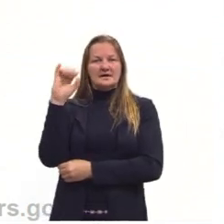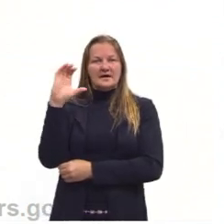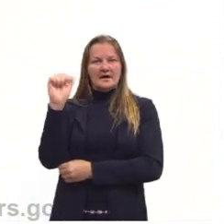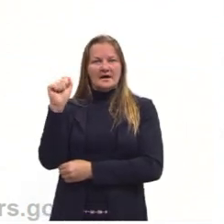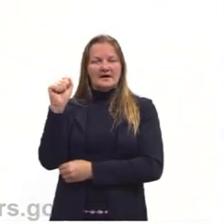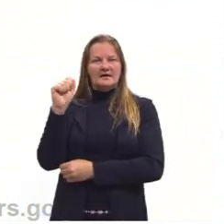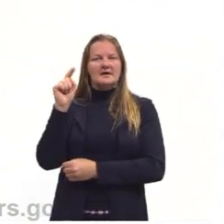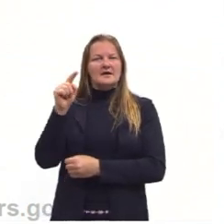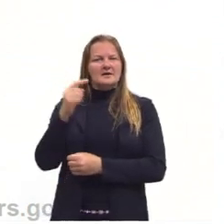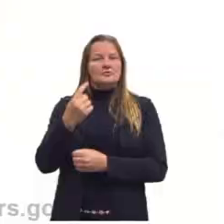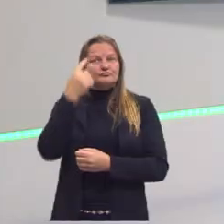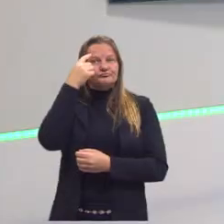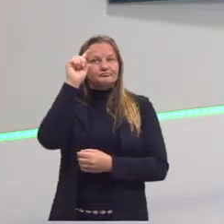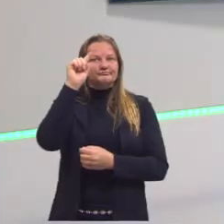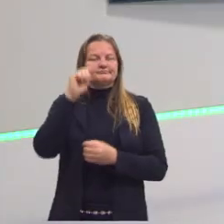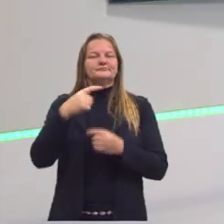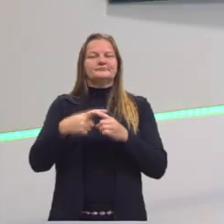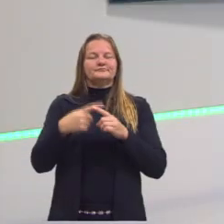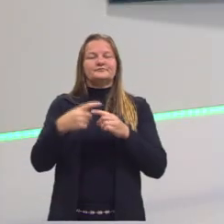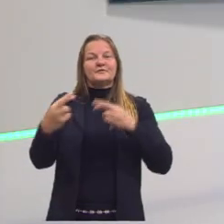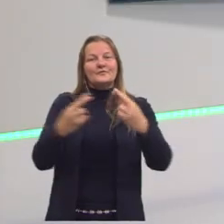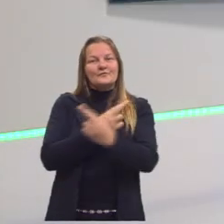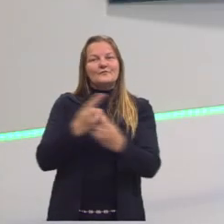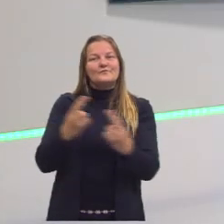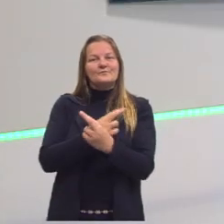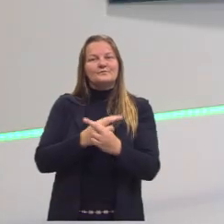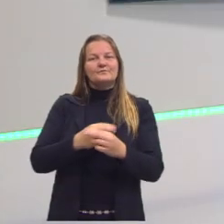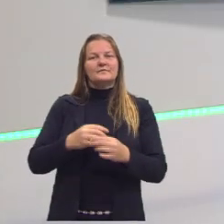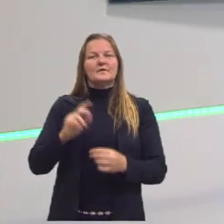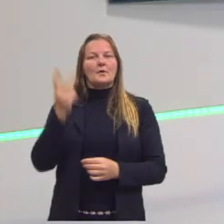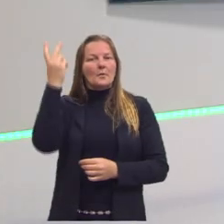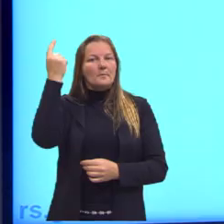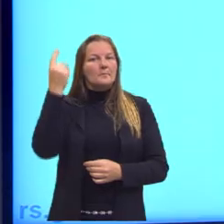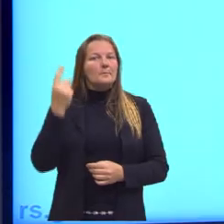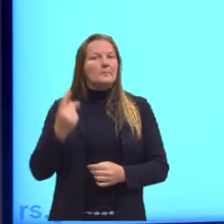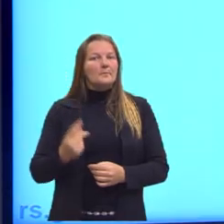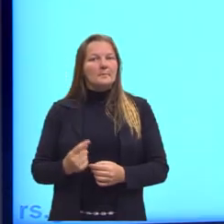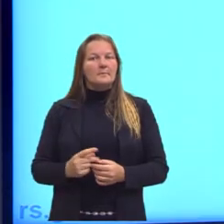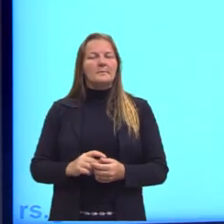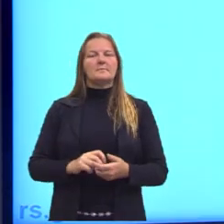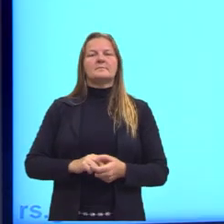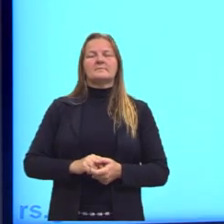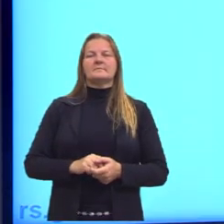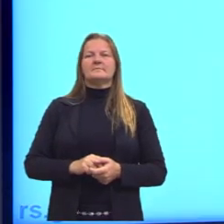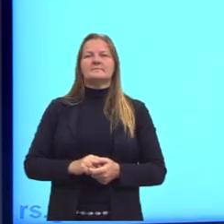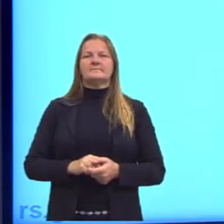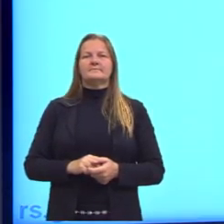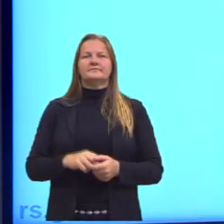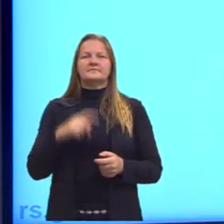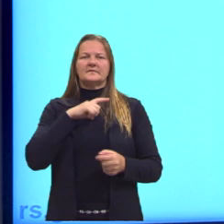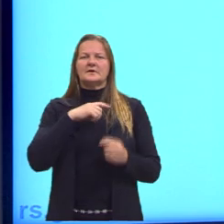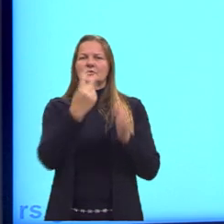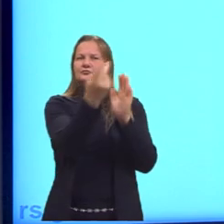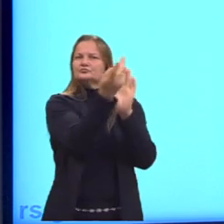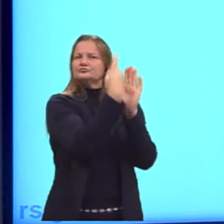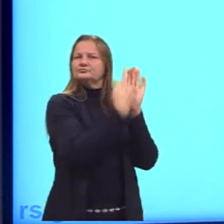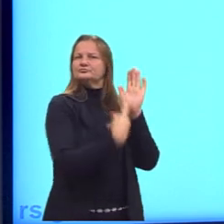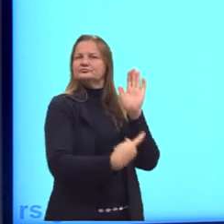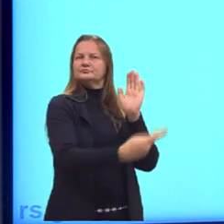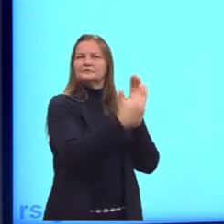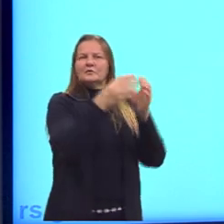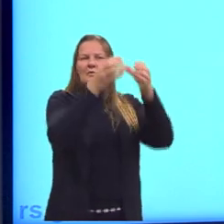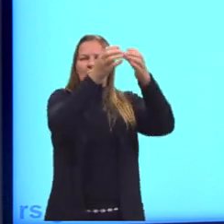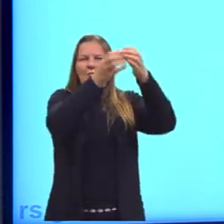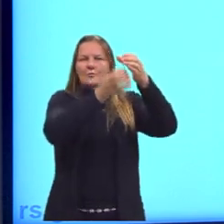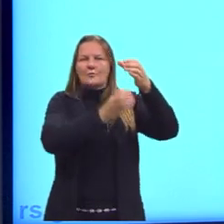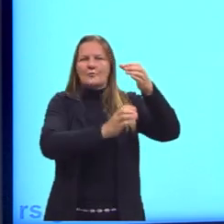envolvido né que está relacionado também com o princípio dele né a gente tem aqui então tá dois